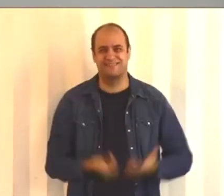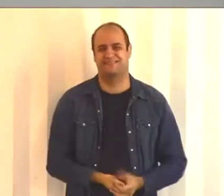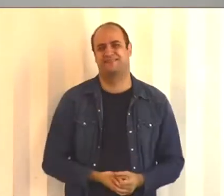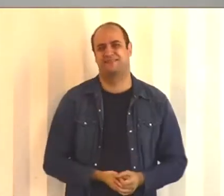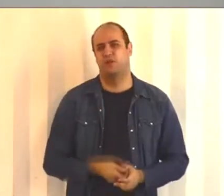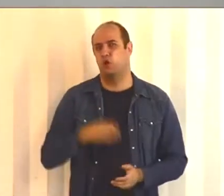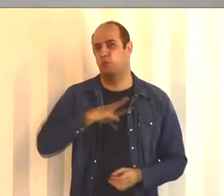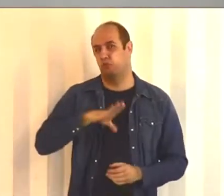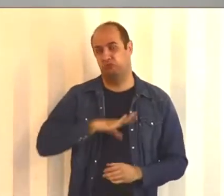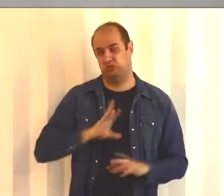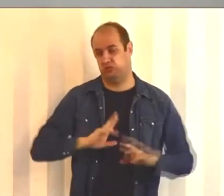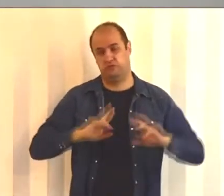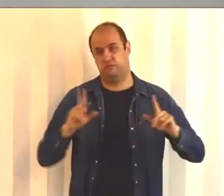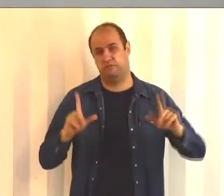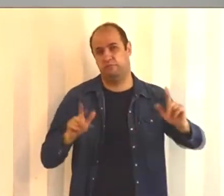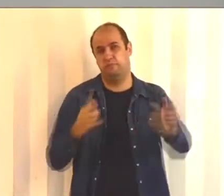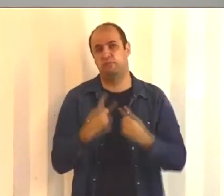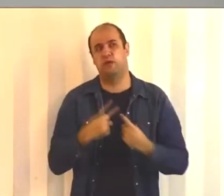não temos